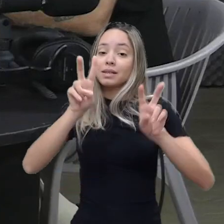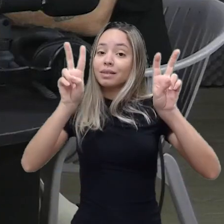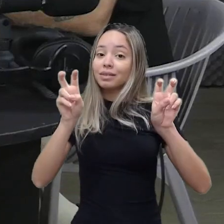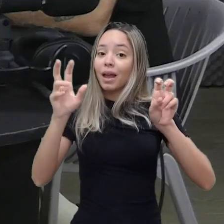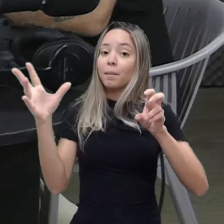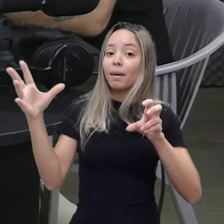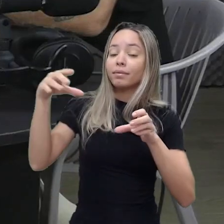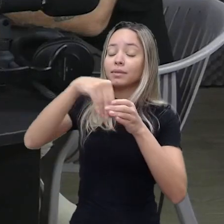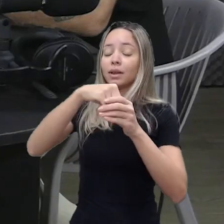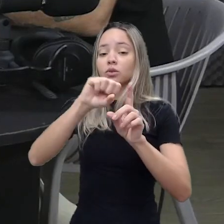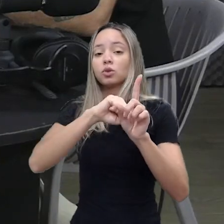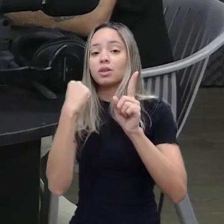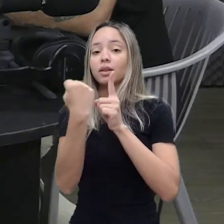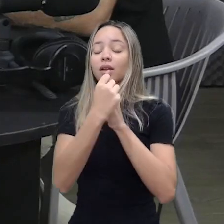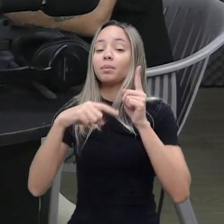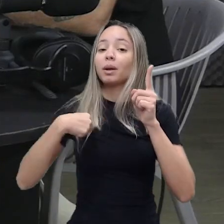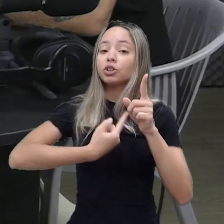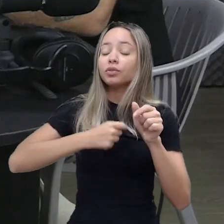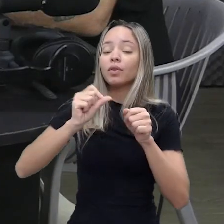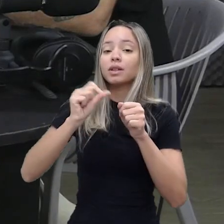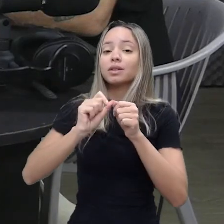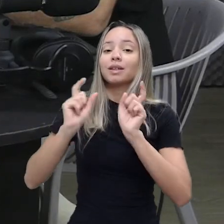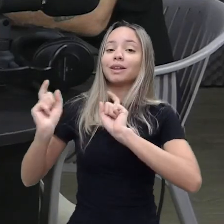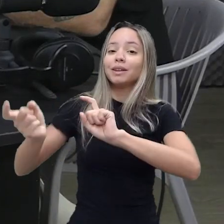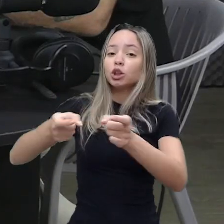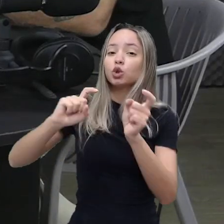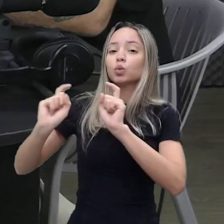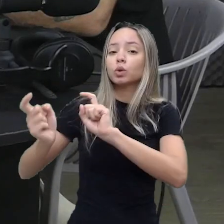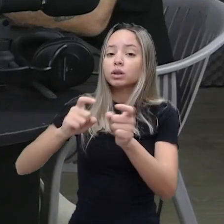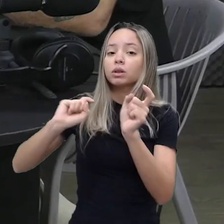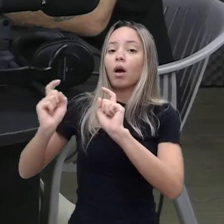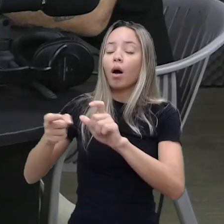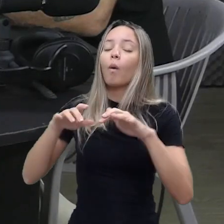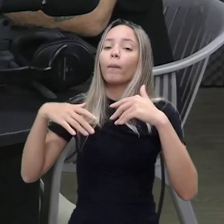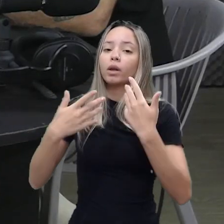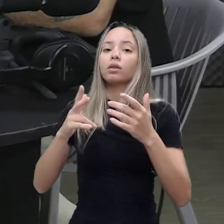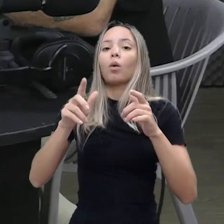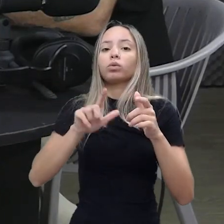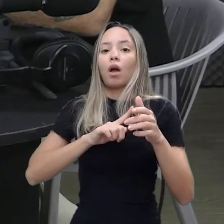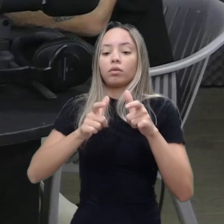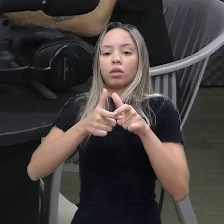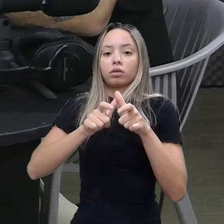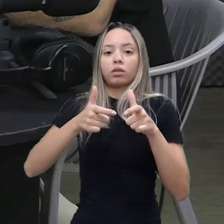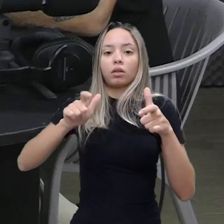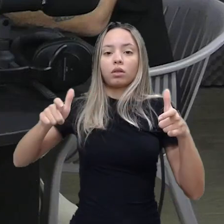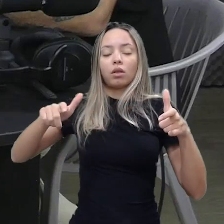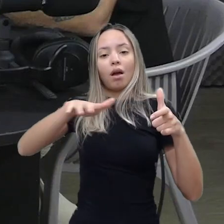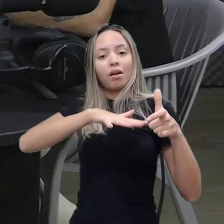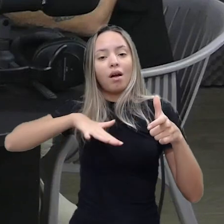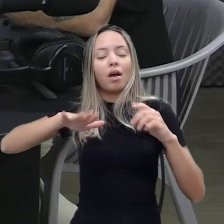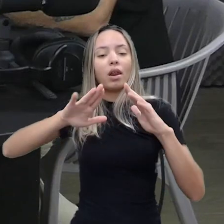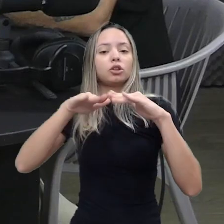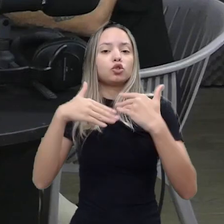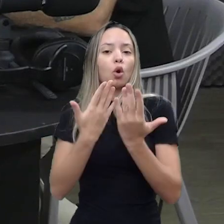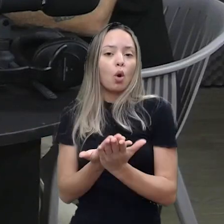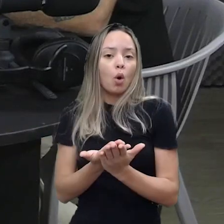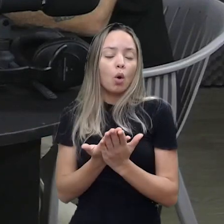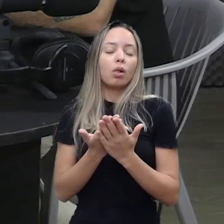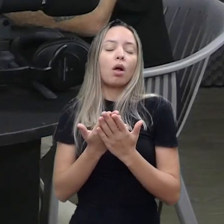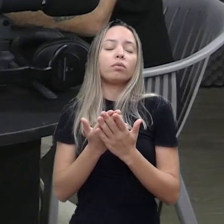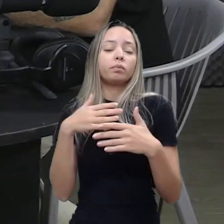para a gente fazer toda essa discussão. E isso vem se reverberando, né, no âmbito das escolas. A gente viu, por